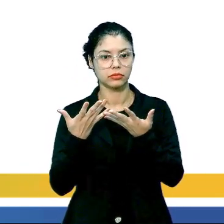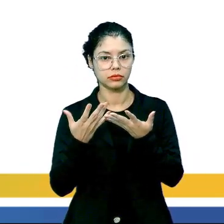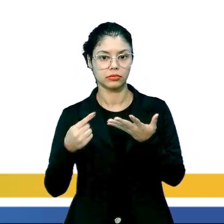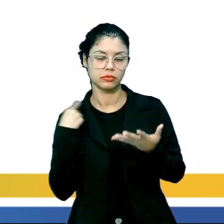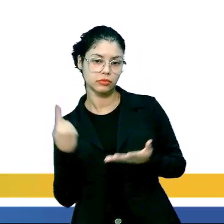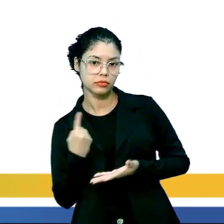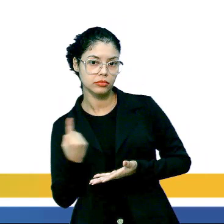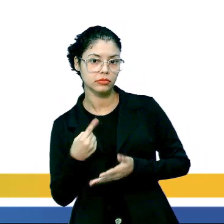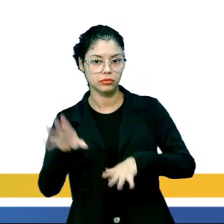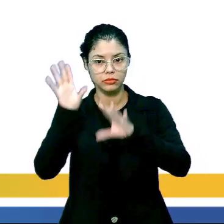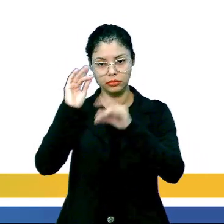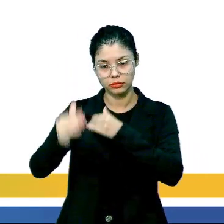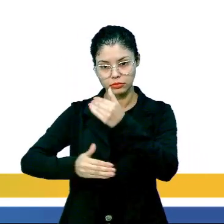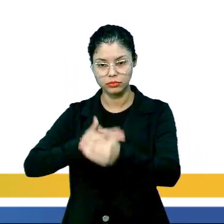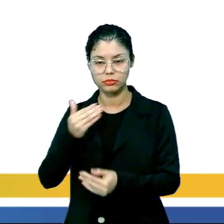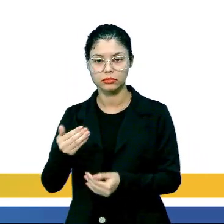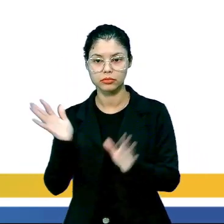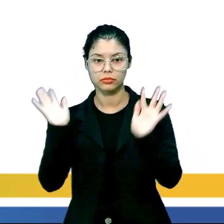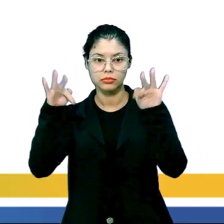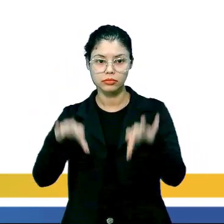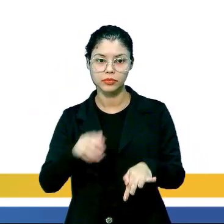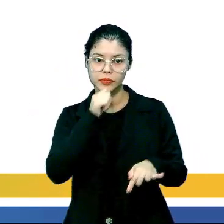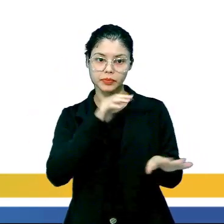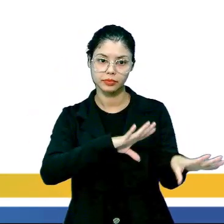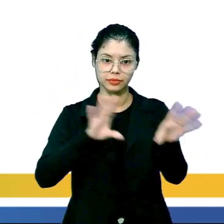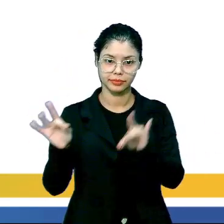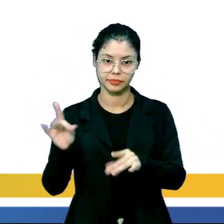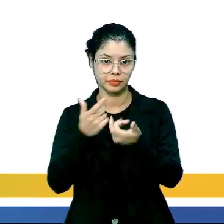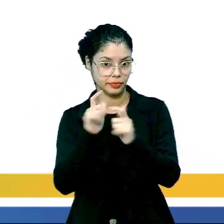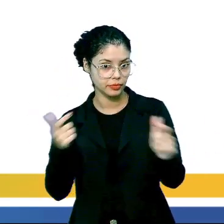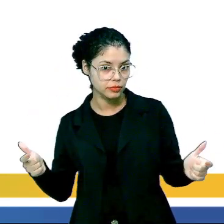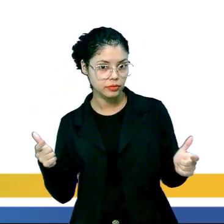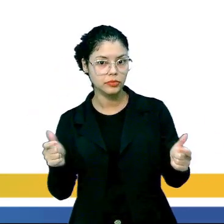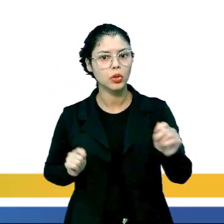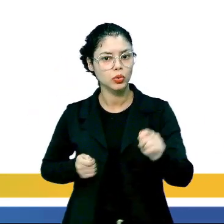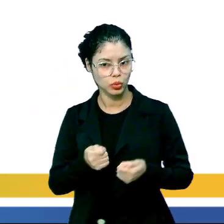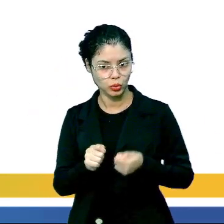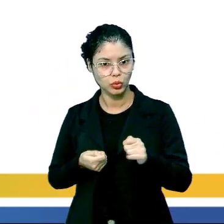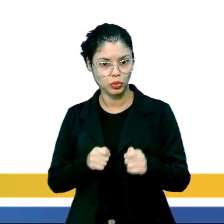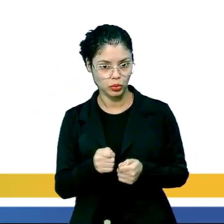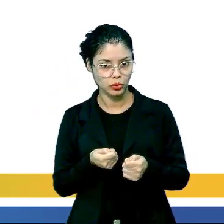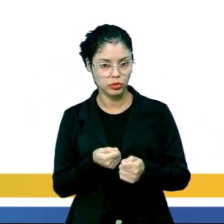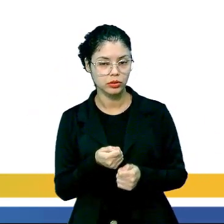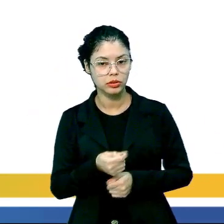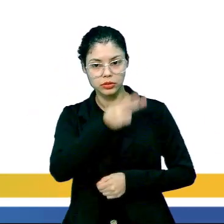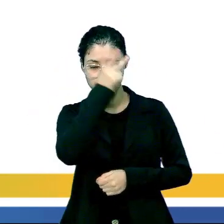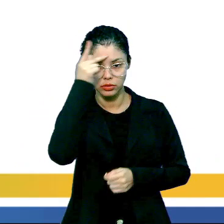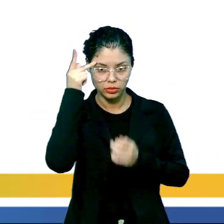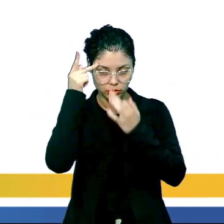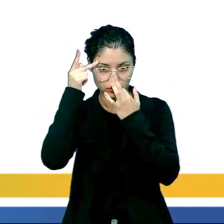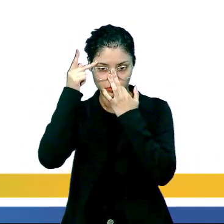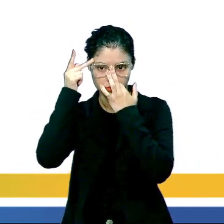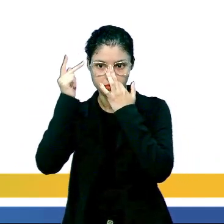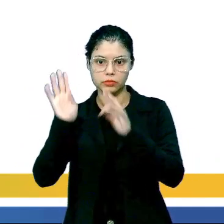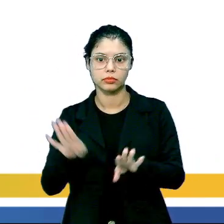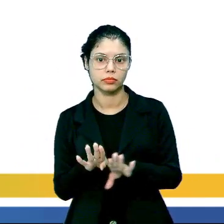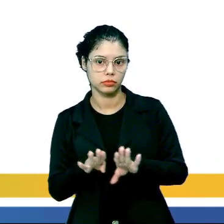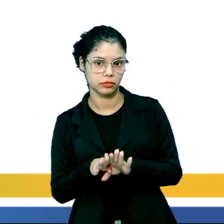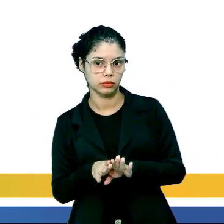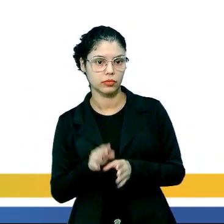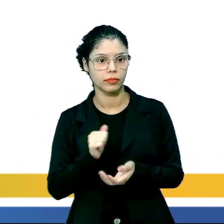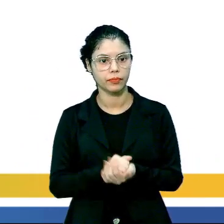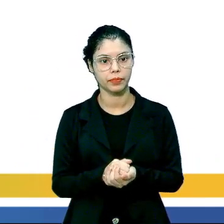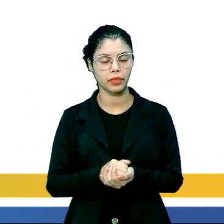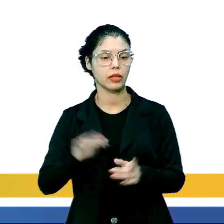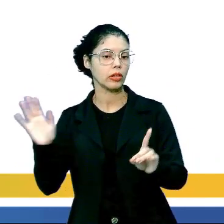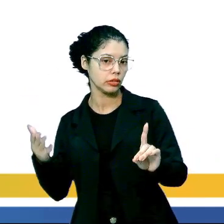o progresso social, terminou por levar a um maior domínio, uma maior dominação das